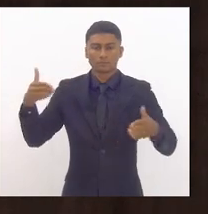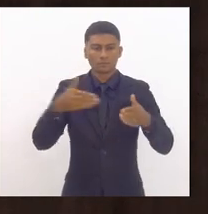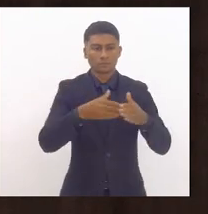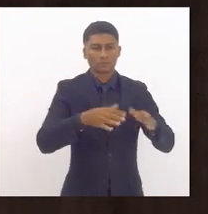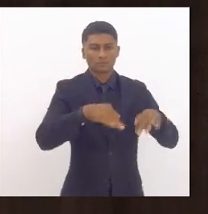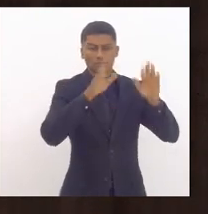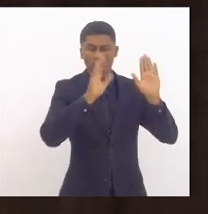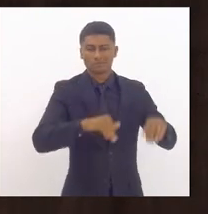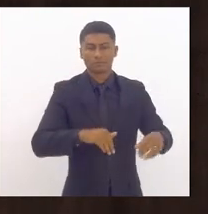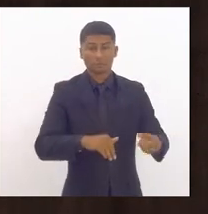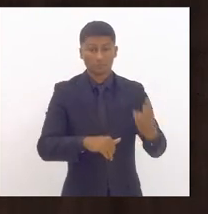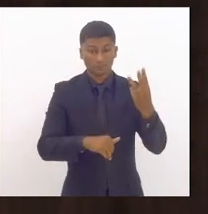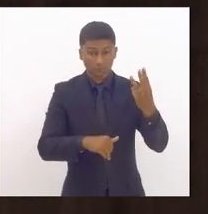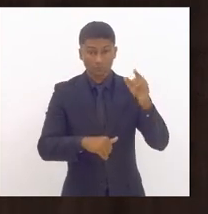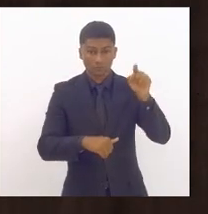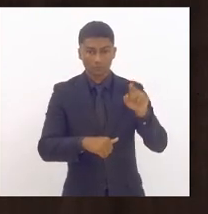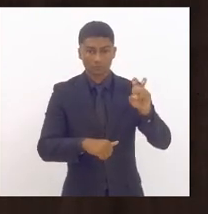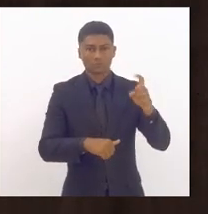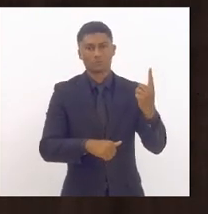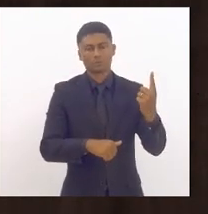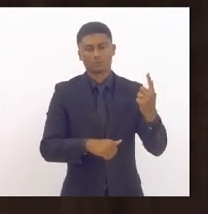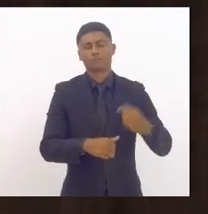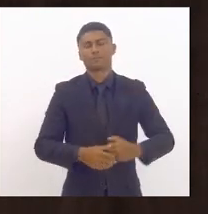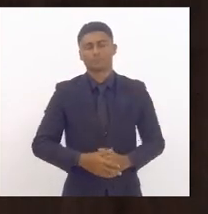às 15 horas e 51 minutos.